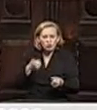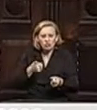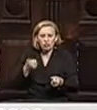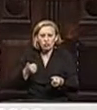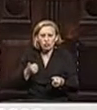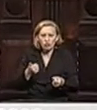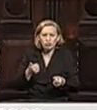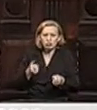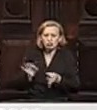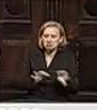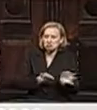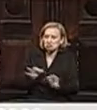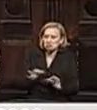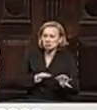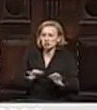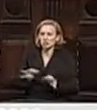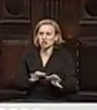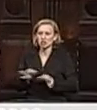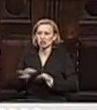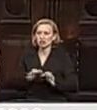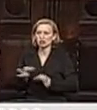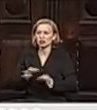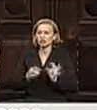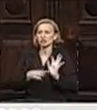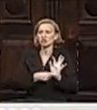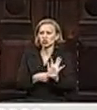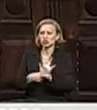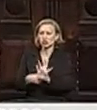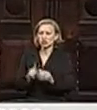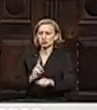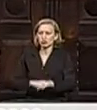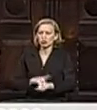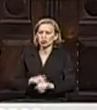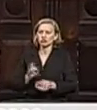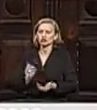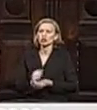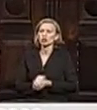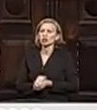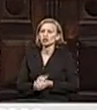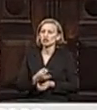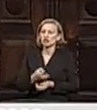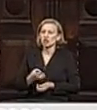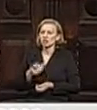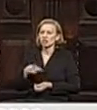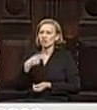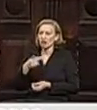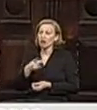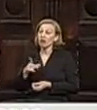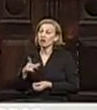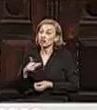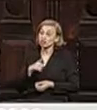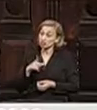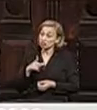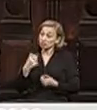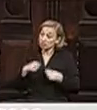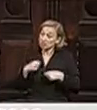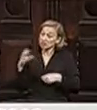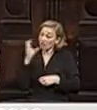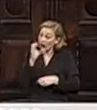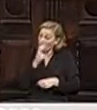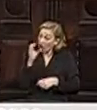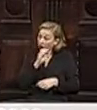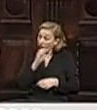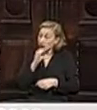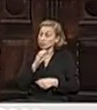questões burocráticas que muito nos atrapalham nesse momento. É importante dizer que quem tem câncer tem pressa e a gente também tem